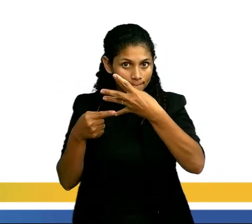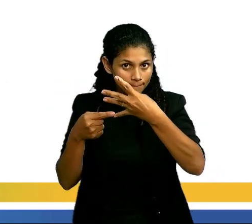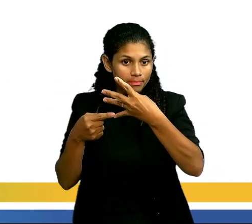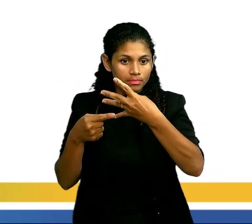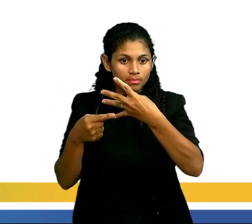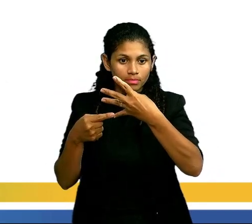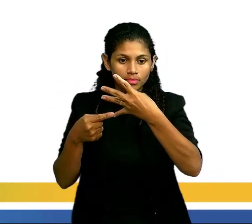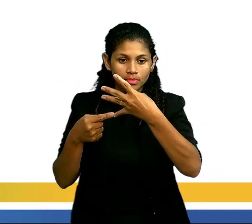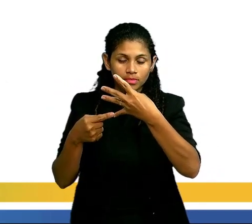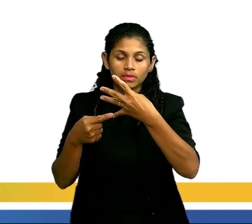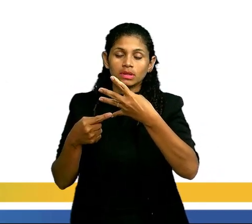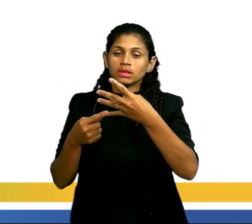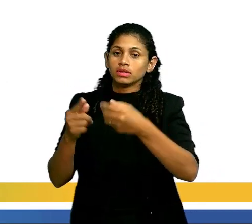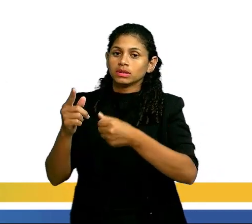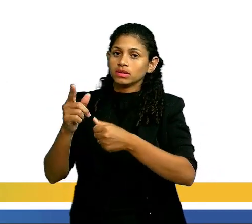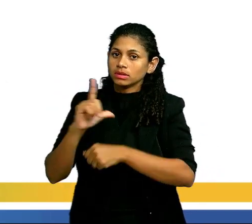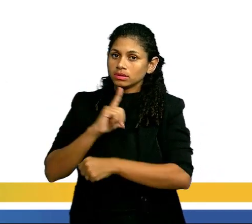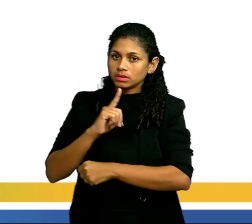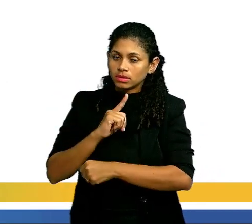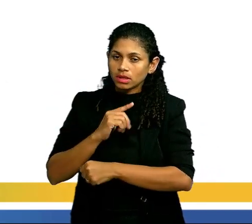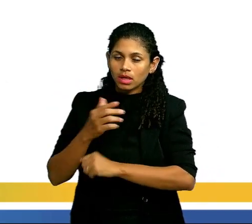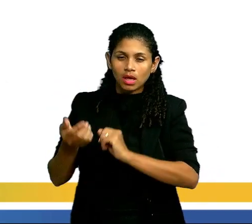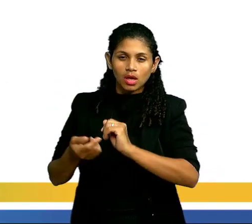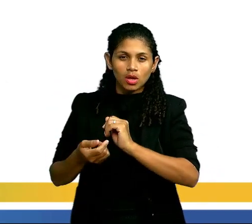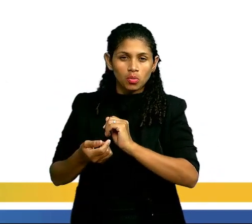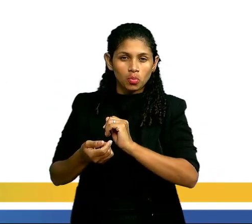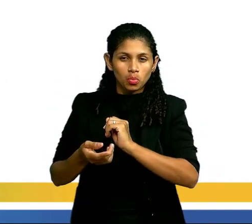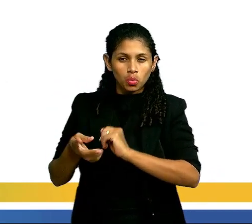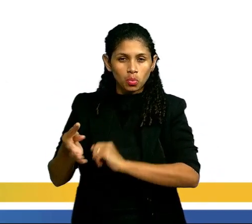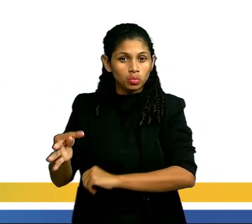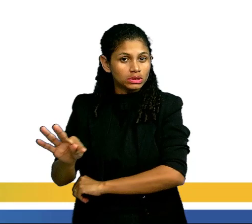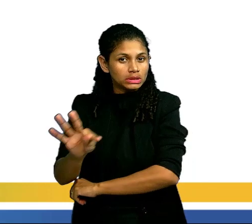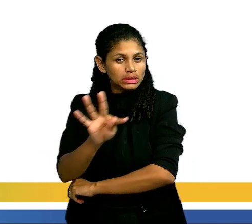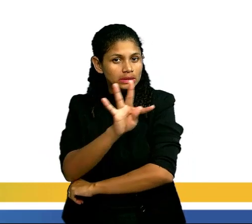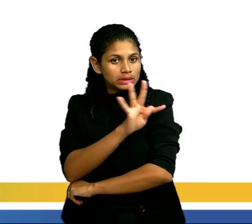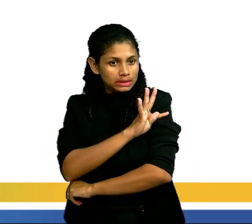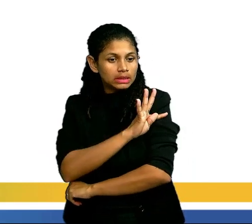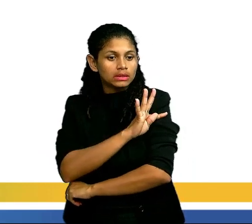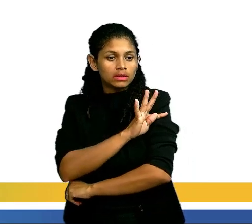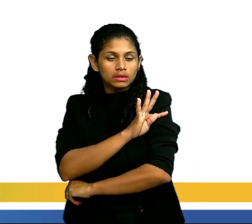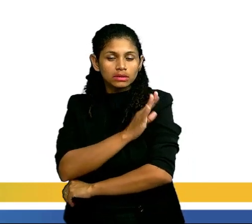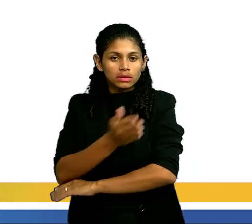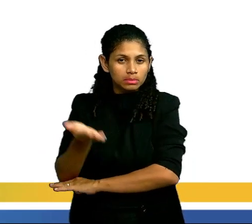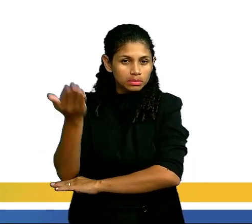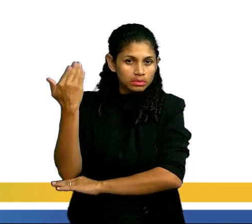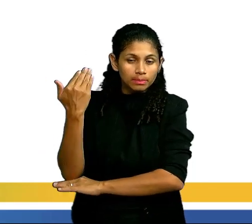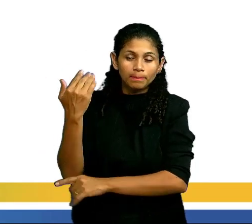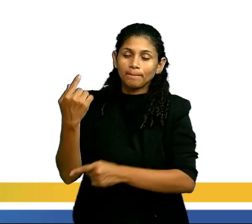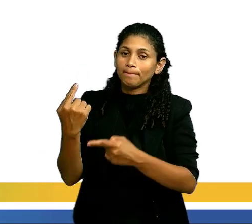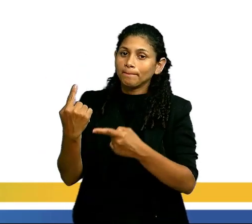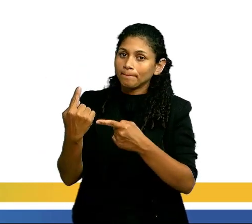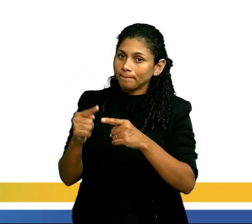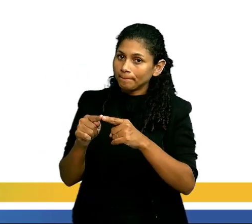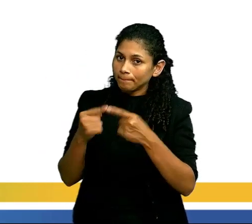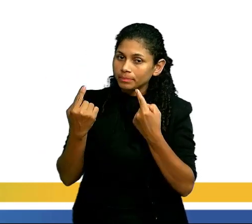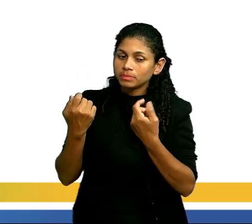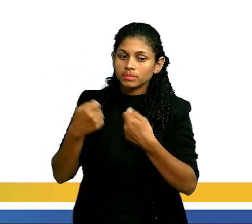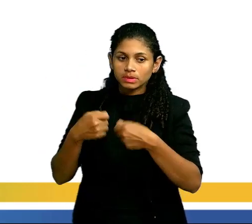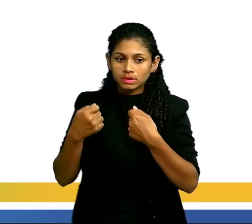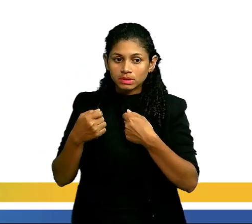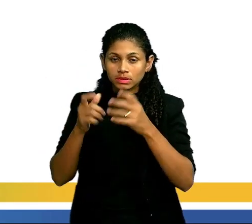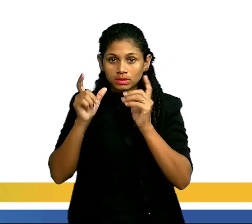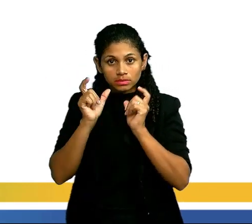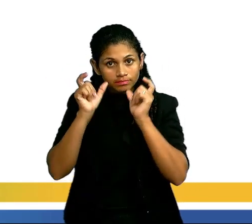parte técnica por trás, mas nós não precisamos se atentar a isso. Você só precisa saber qual é a classificação desse carbono. E se esse carbono